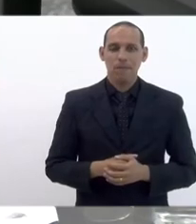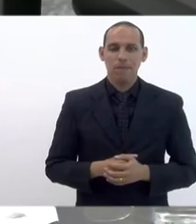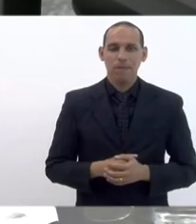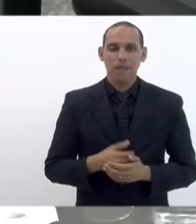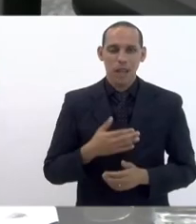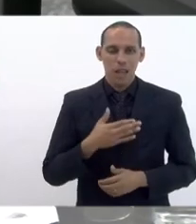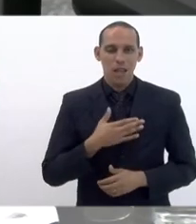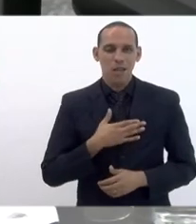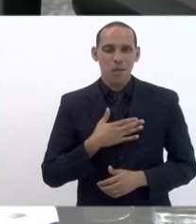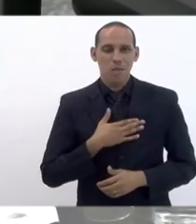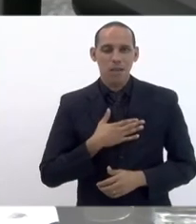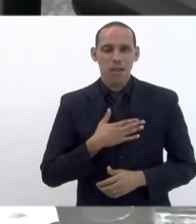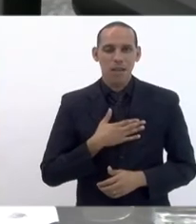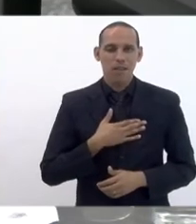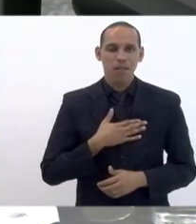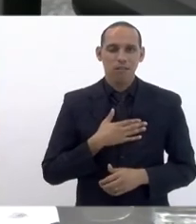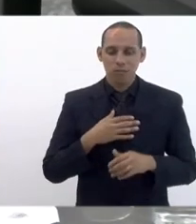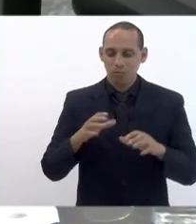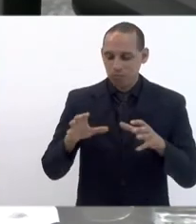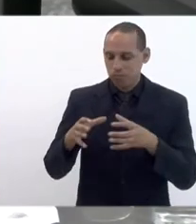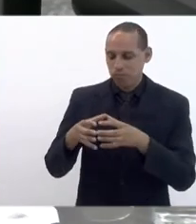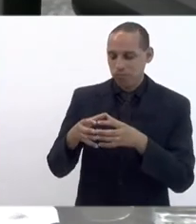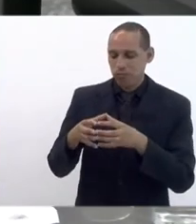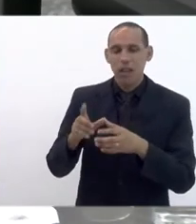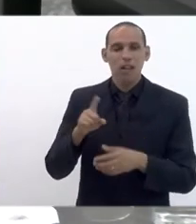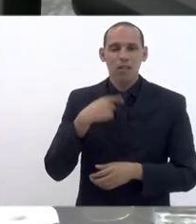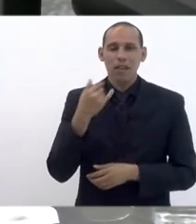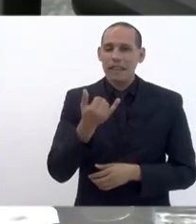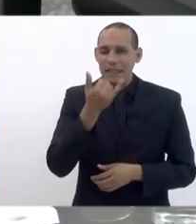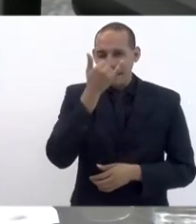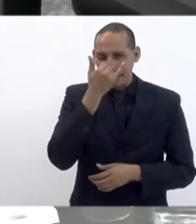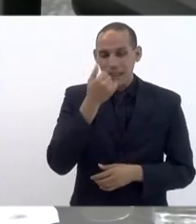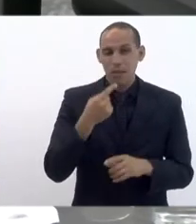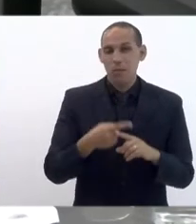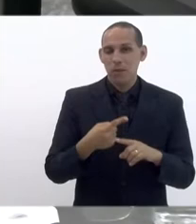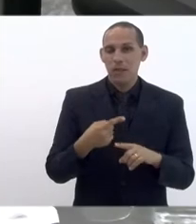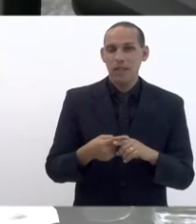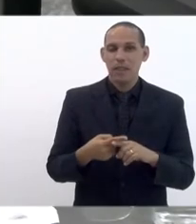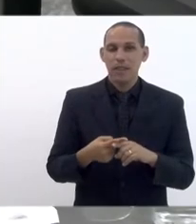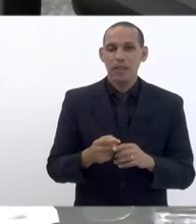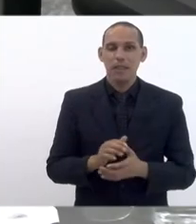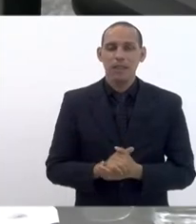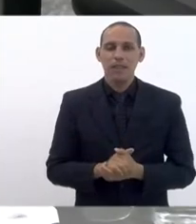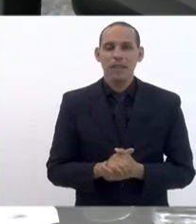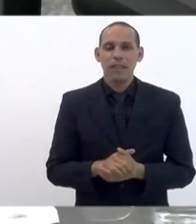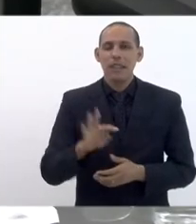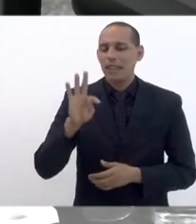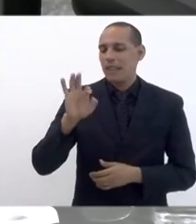meu gabinete nós cometemos um equívoco, e até porque... Isso, taxas de monumento,